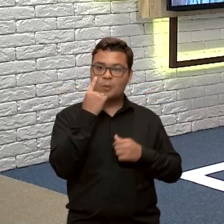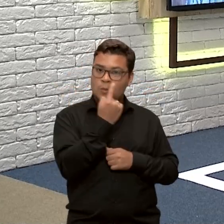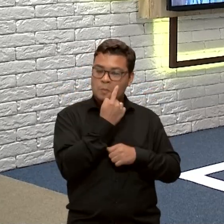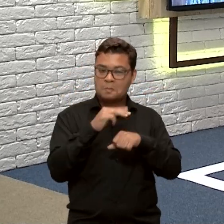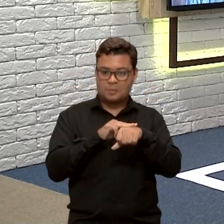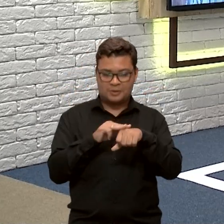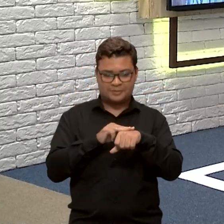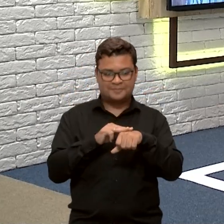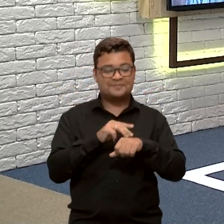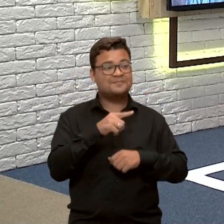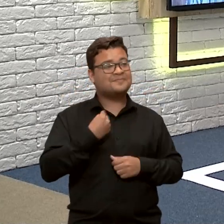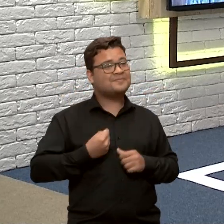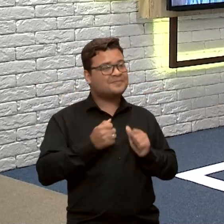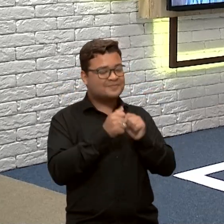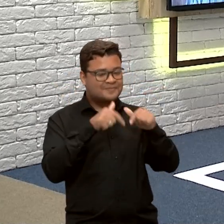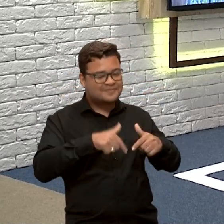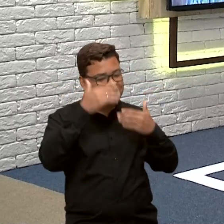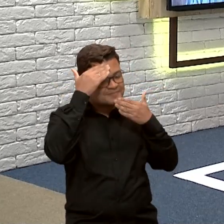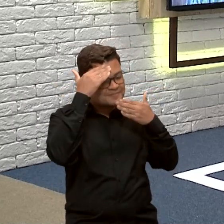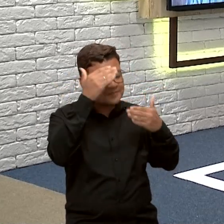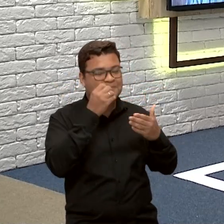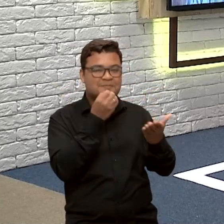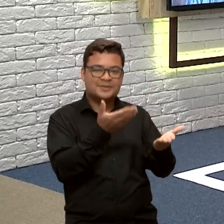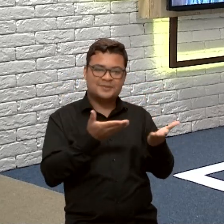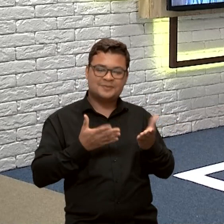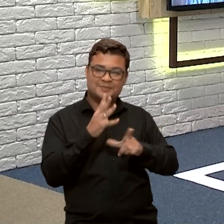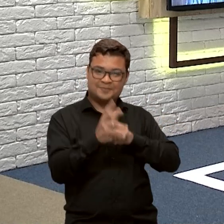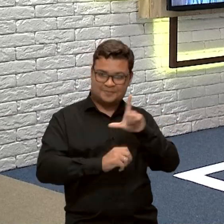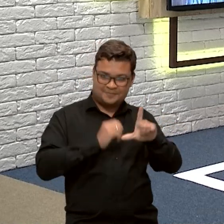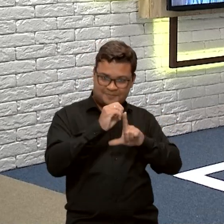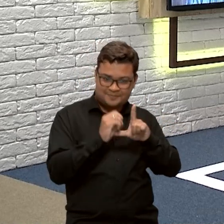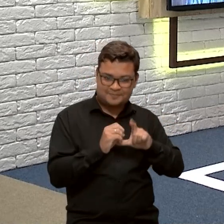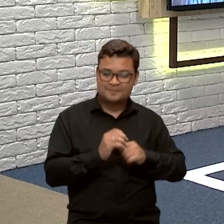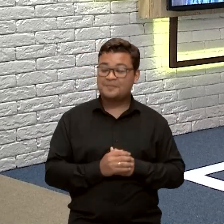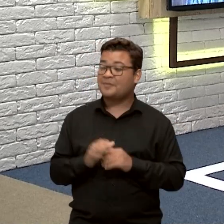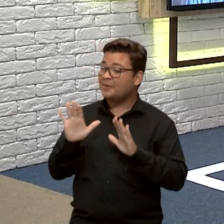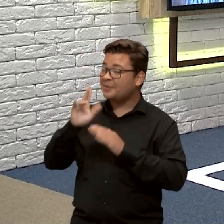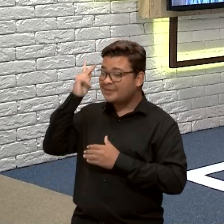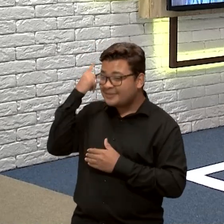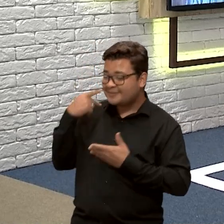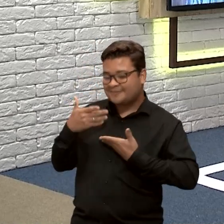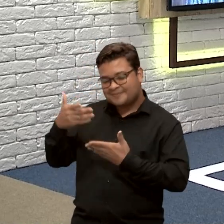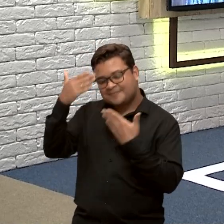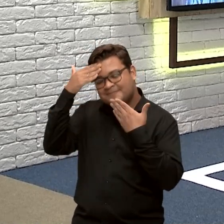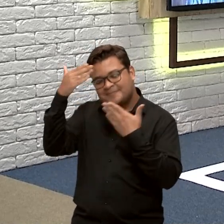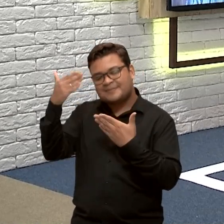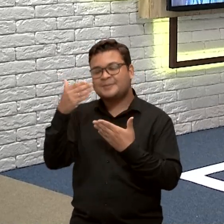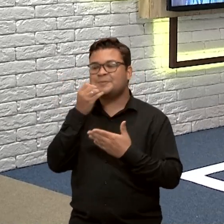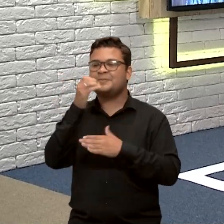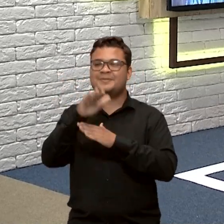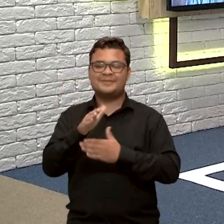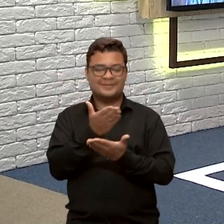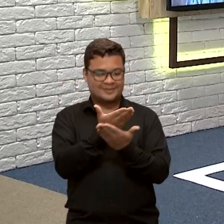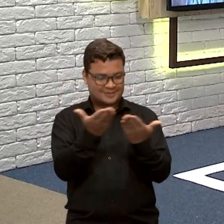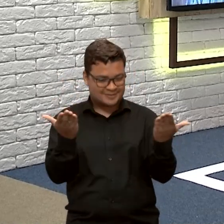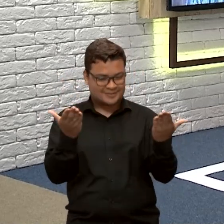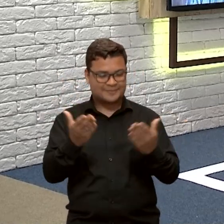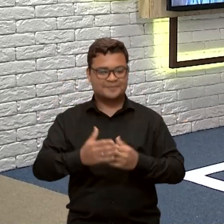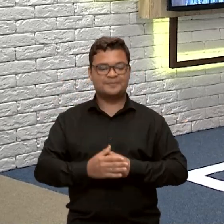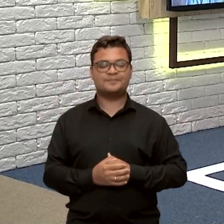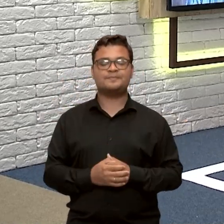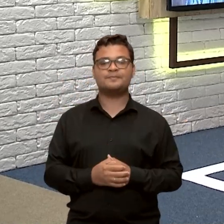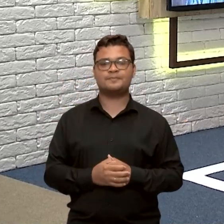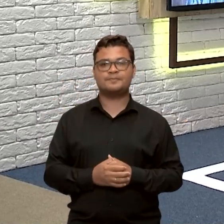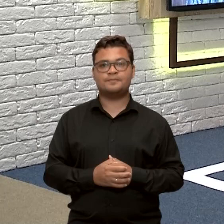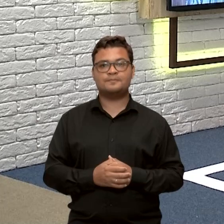que é médica infectologista do Hospital das Clínicas da UFG. Ela se identifica como uma mulher branca, com cabelos e